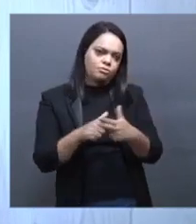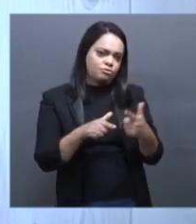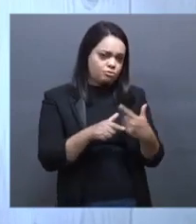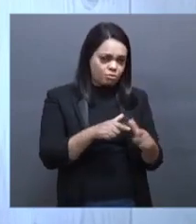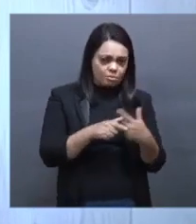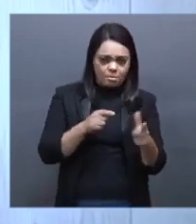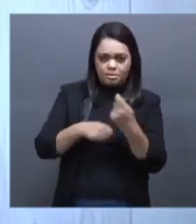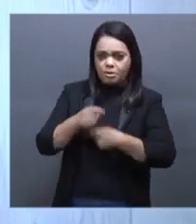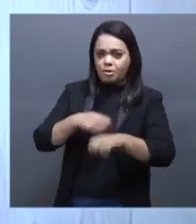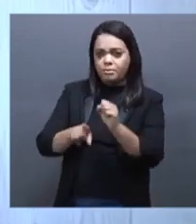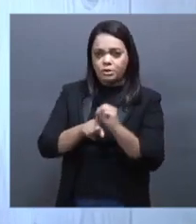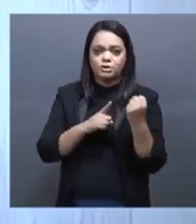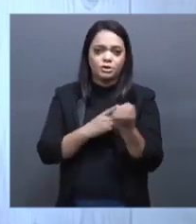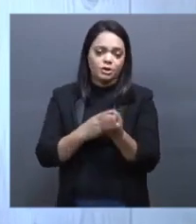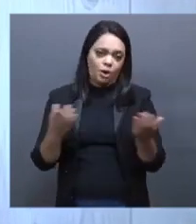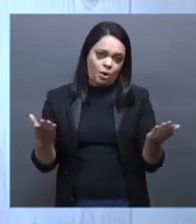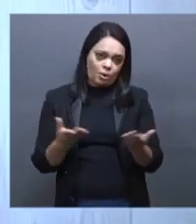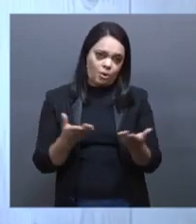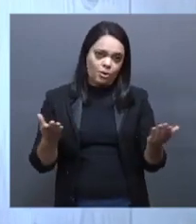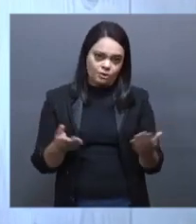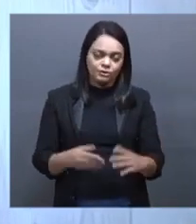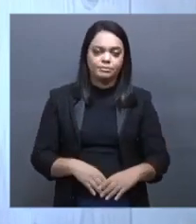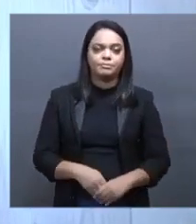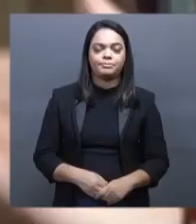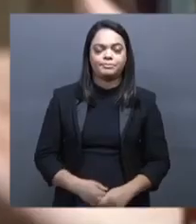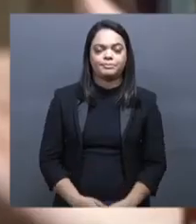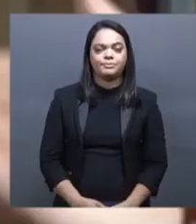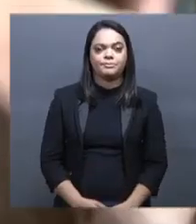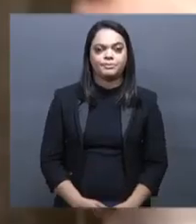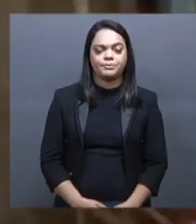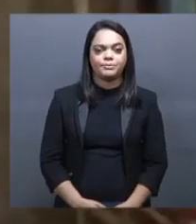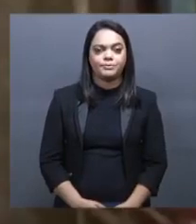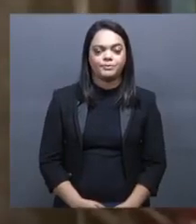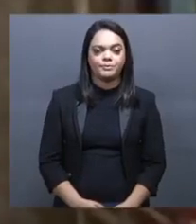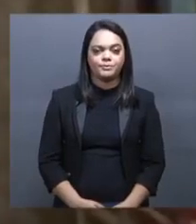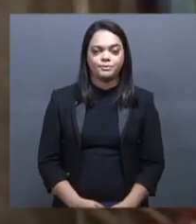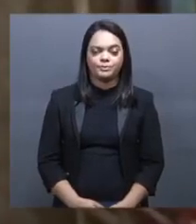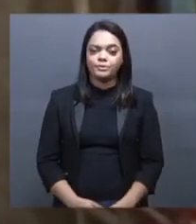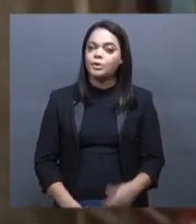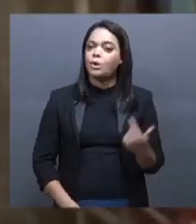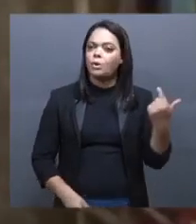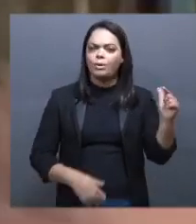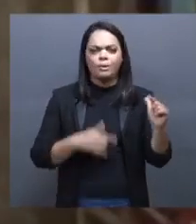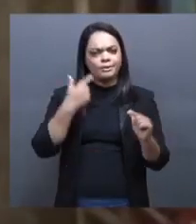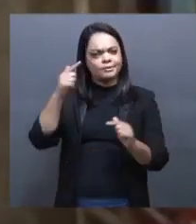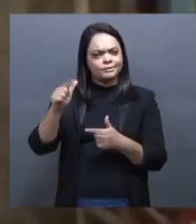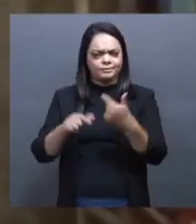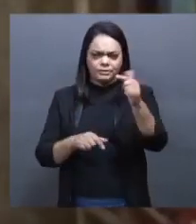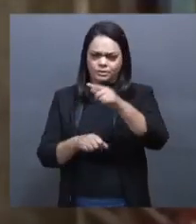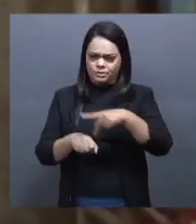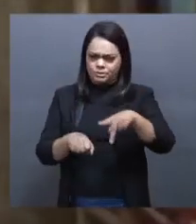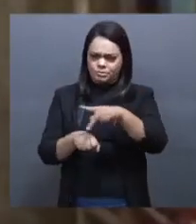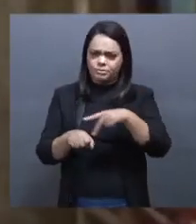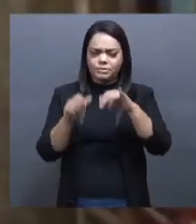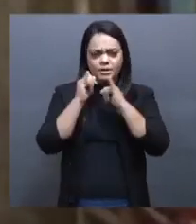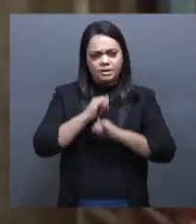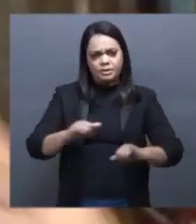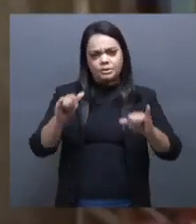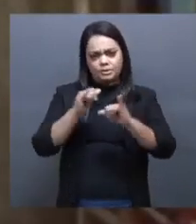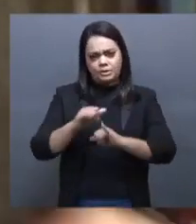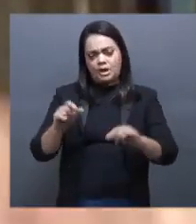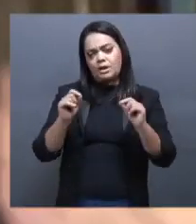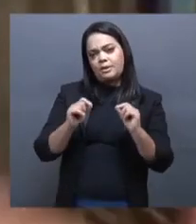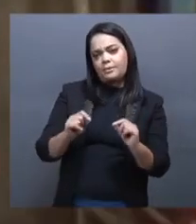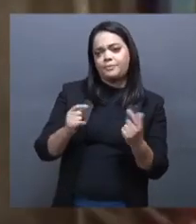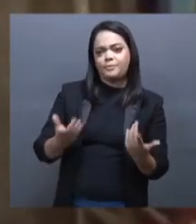e sociais diante da realidade atual, professora? Outros países vêm anunciando, né,